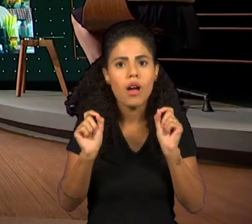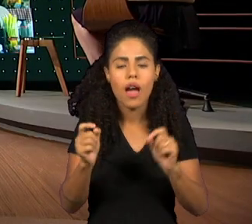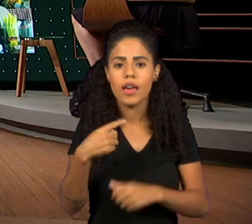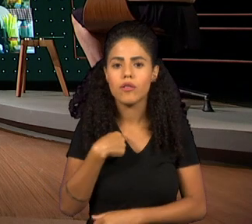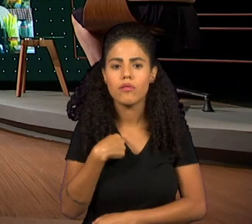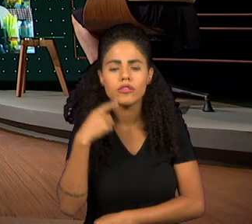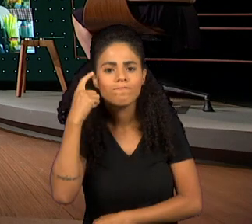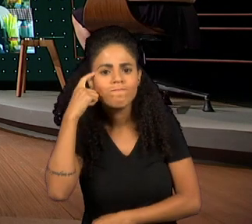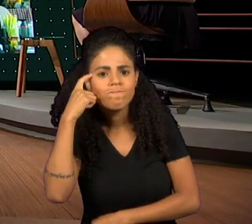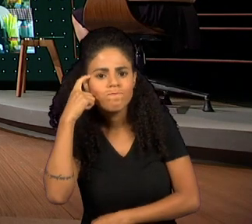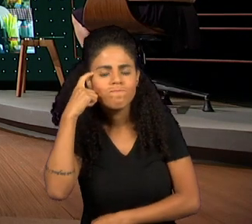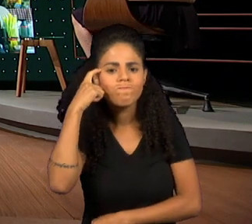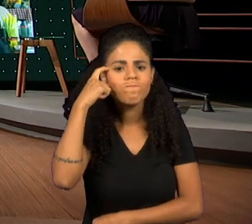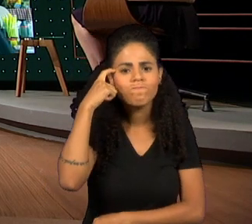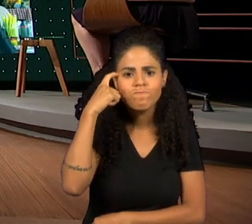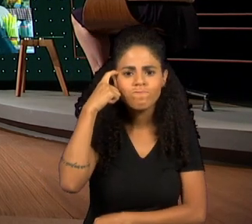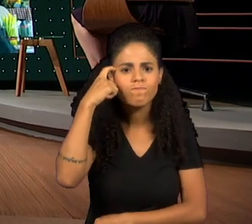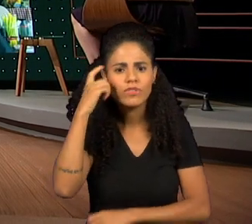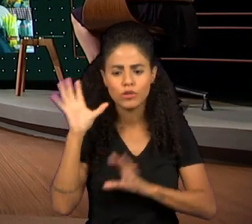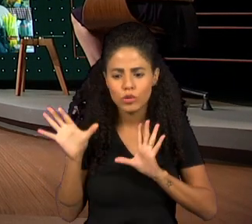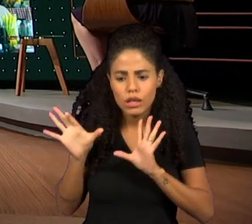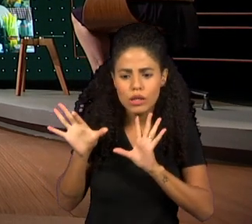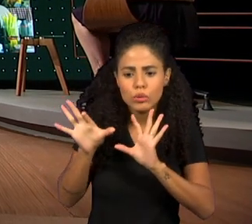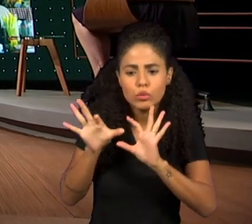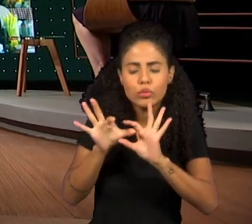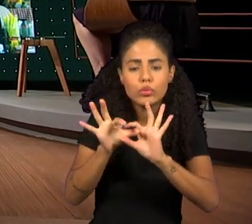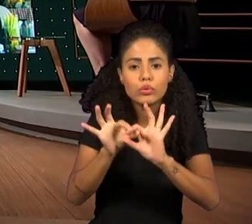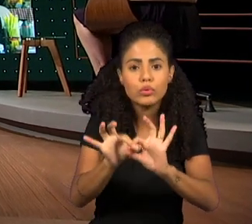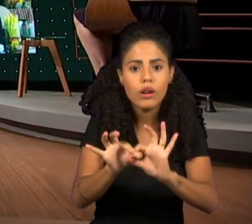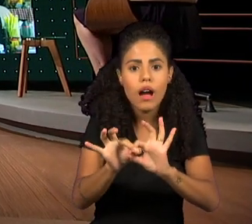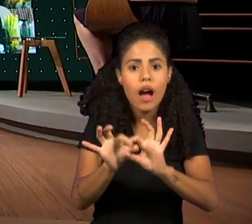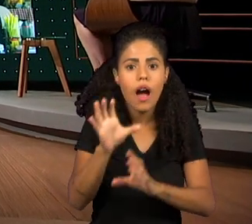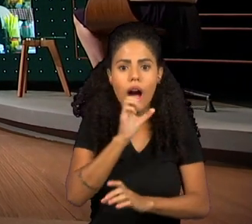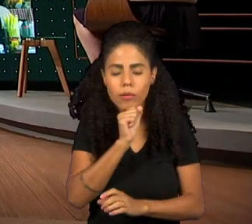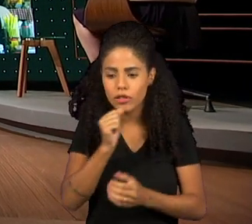que nos ligou imediatamente. Então,